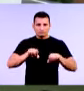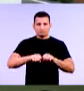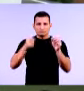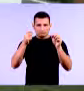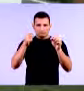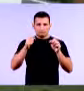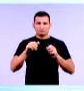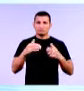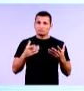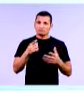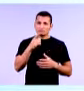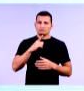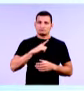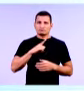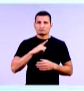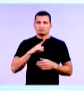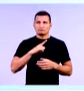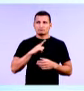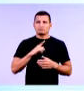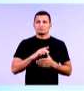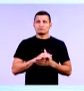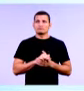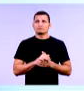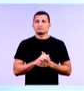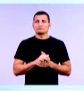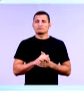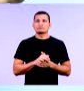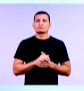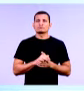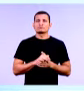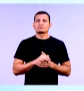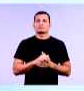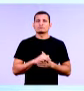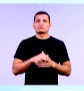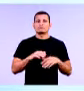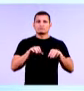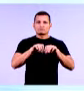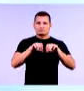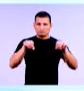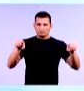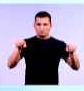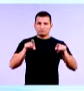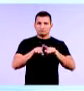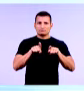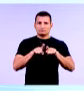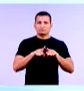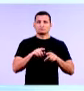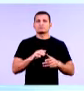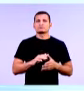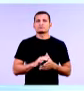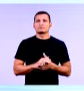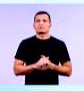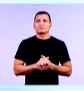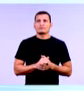forma que você tem um backbone, né? Esse backbone que nós vimos, tem um backbone submarino que o professor falou, né? Então,